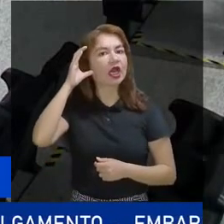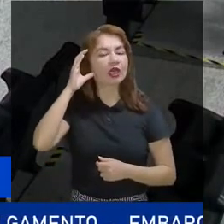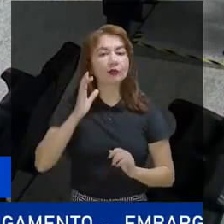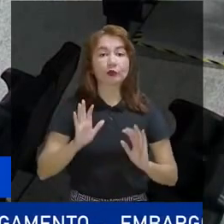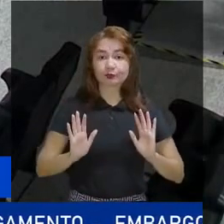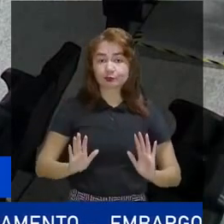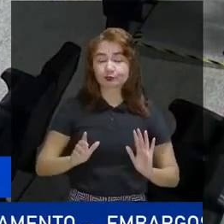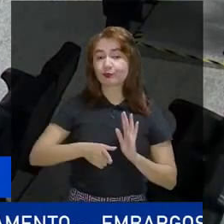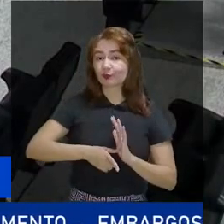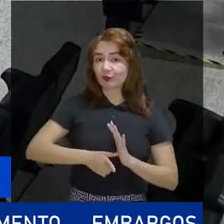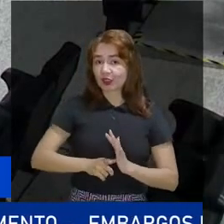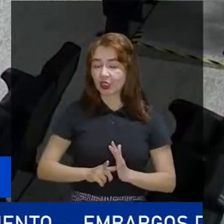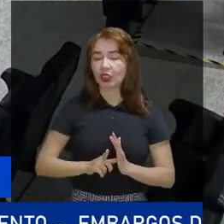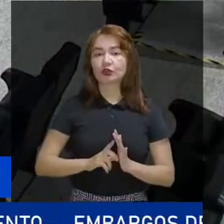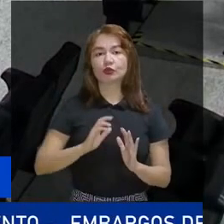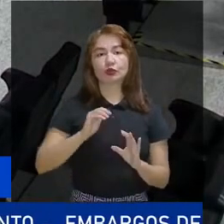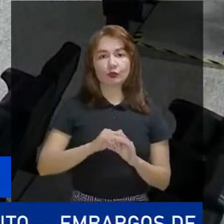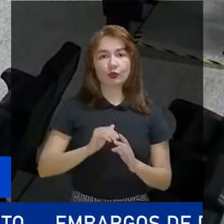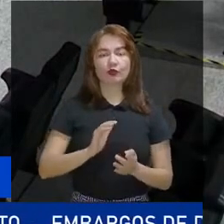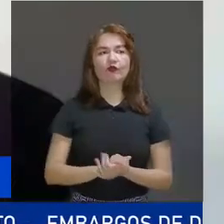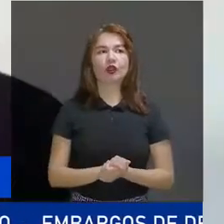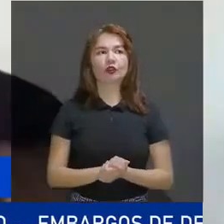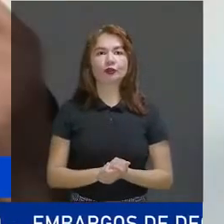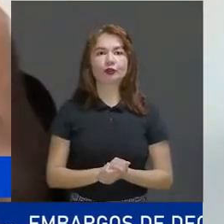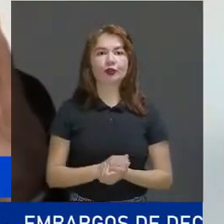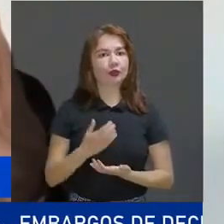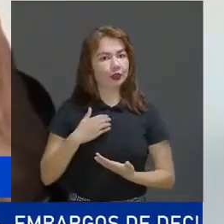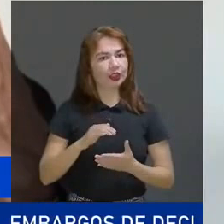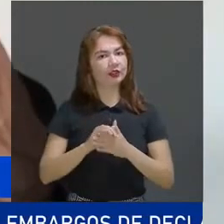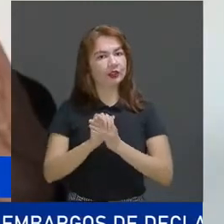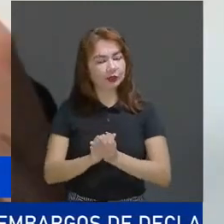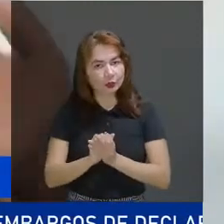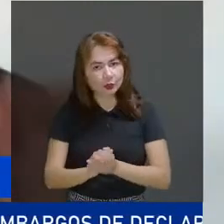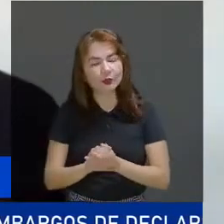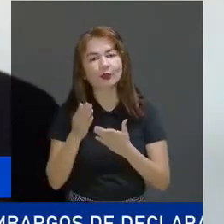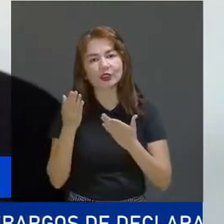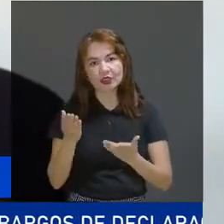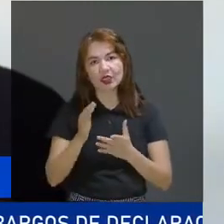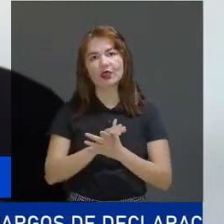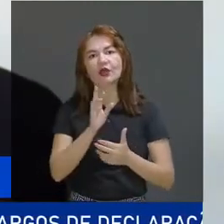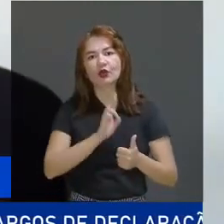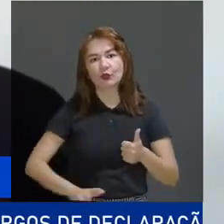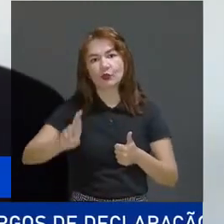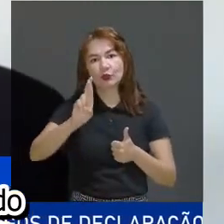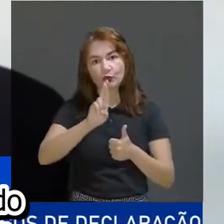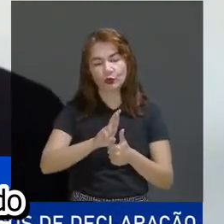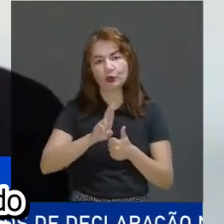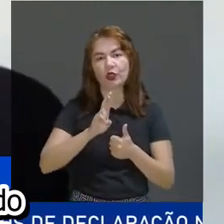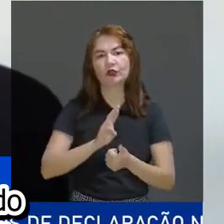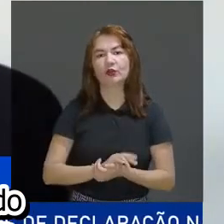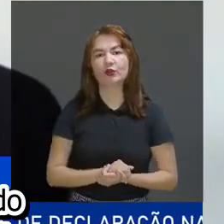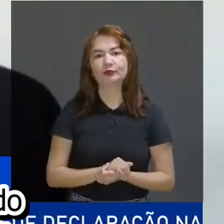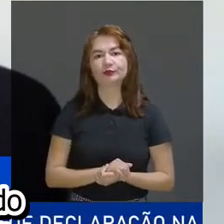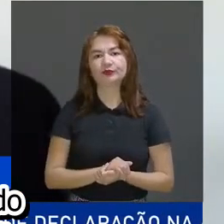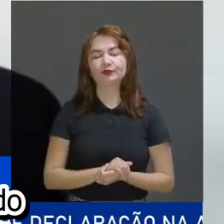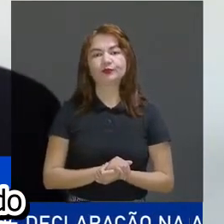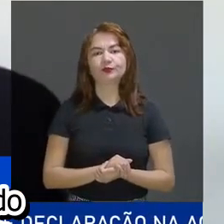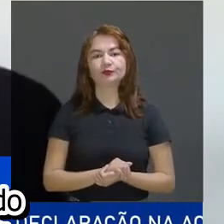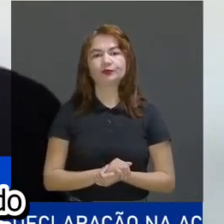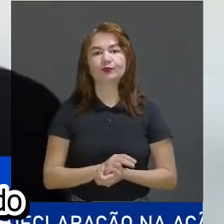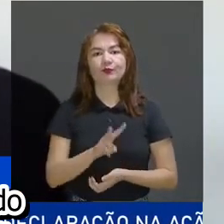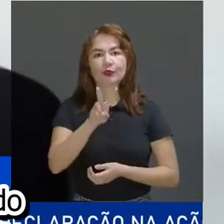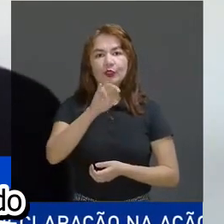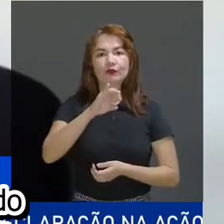Excelência, antes de proferir meu voto, eu quero aqui cumprimentar o nosso Foco no desembargador Carmo eleitoral, Antônio.